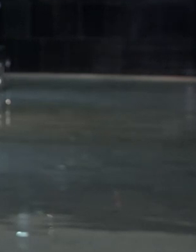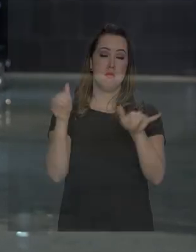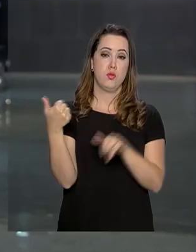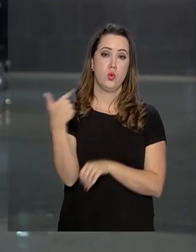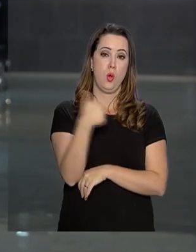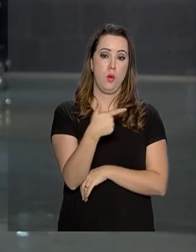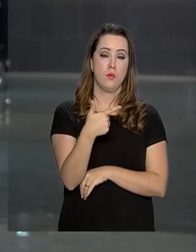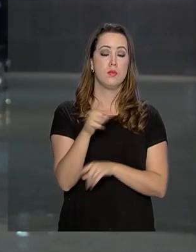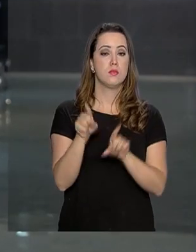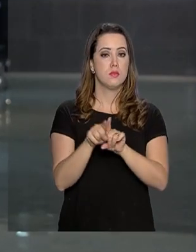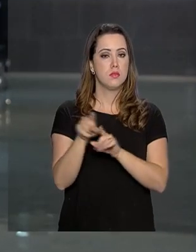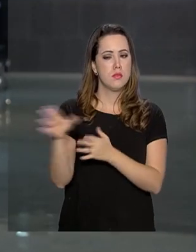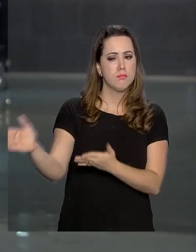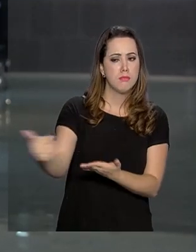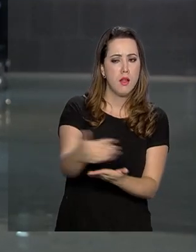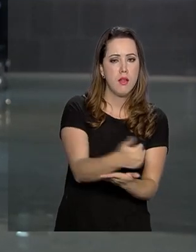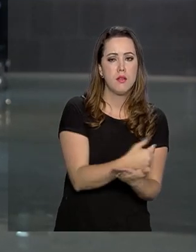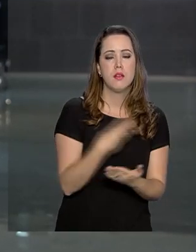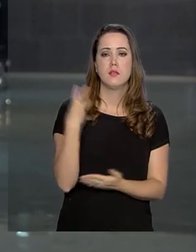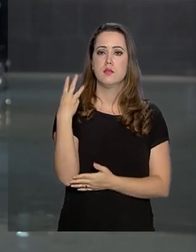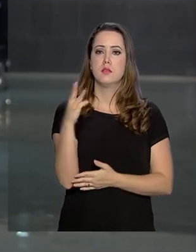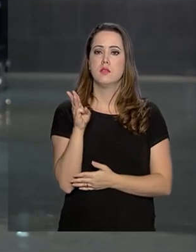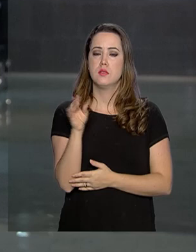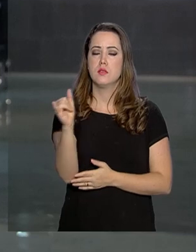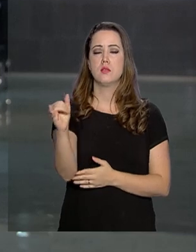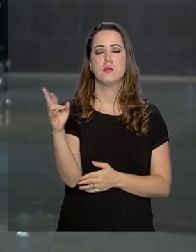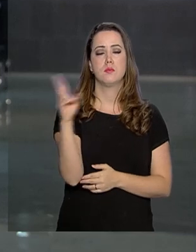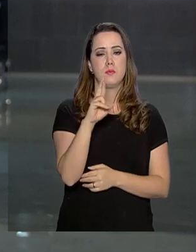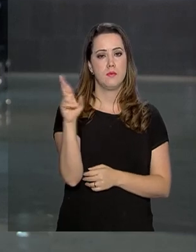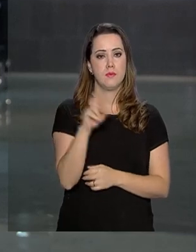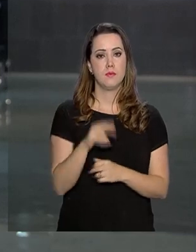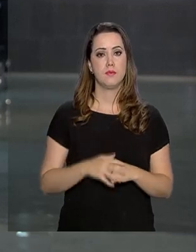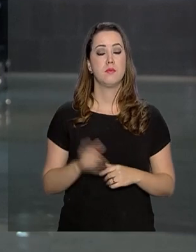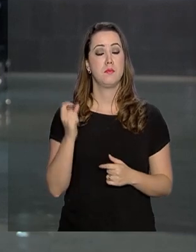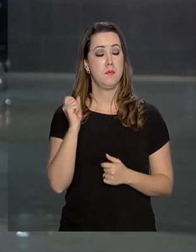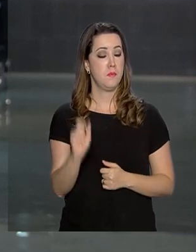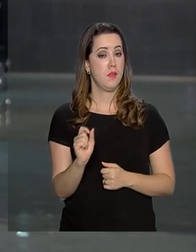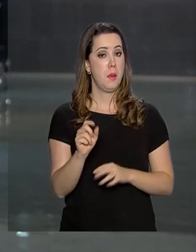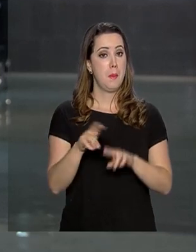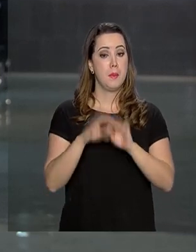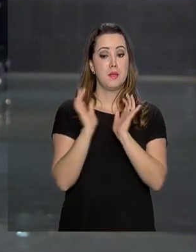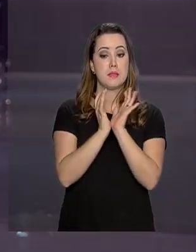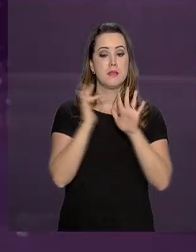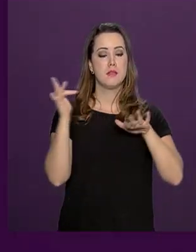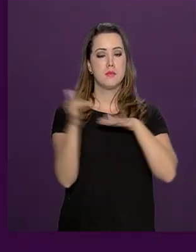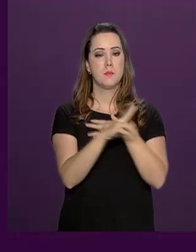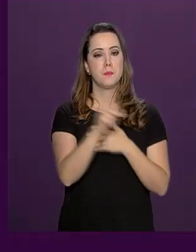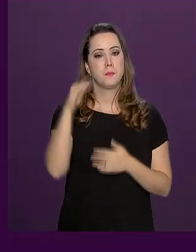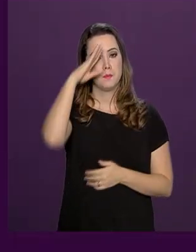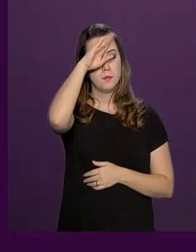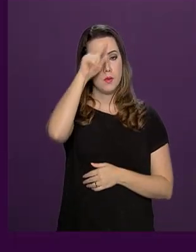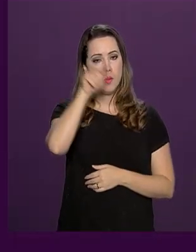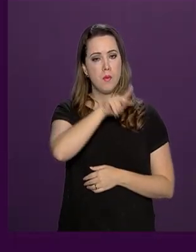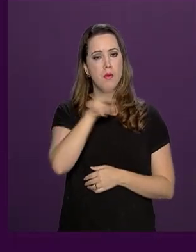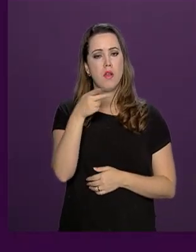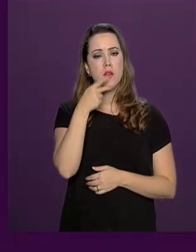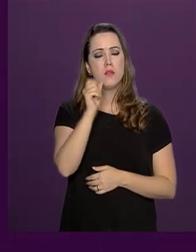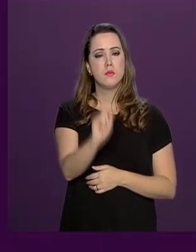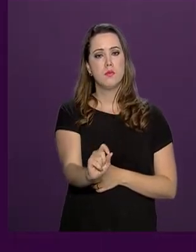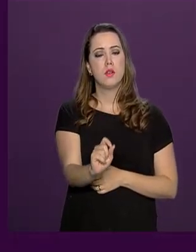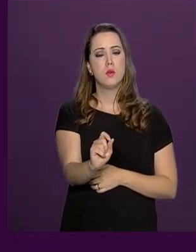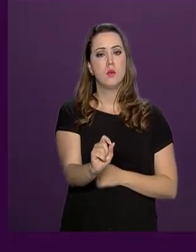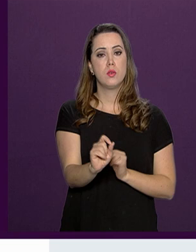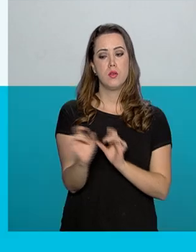e arrecadar R bilhões 500 milhões de reais pelas redes sociais o presidente Jair bolsonaro